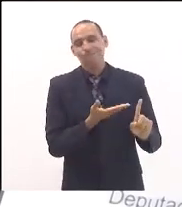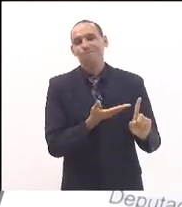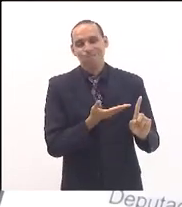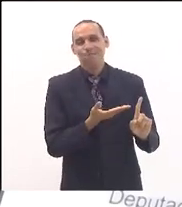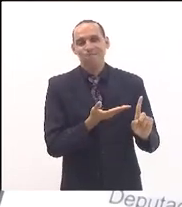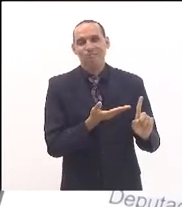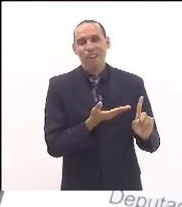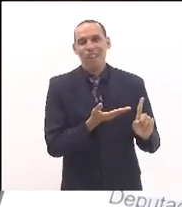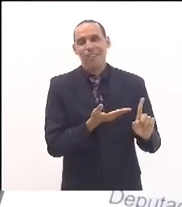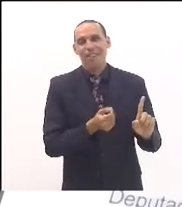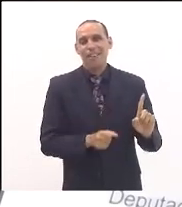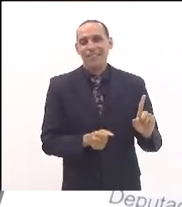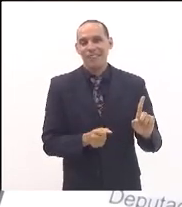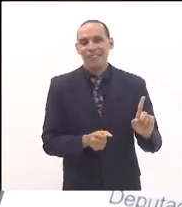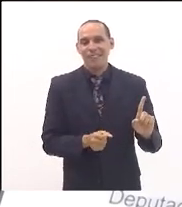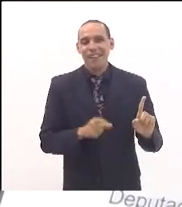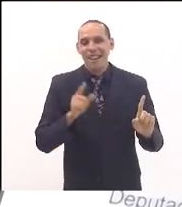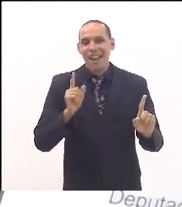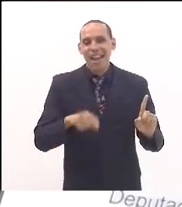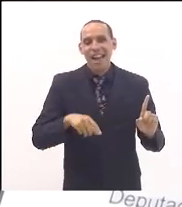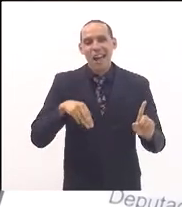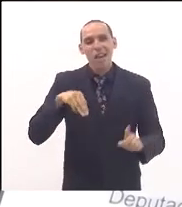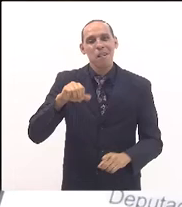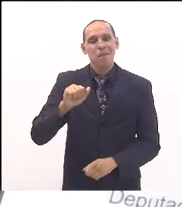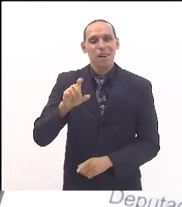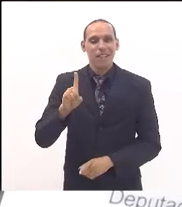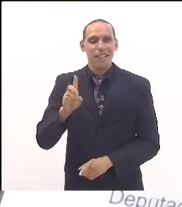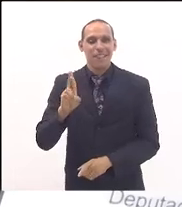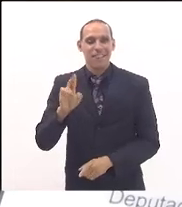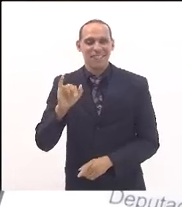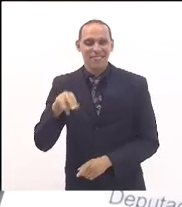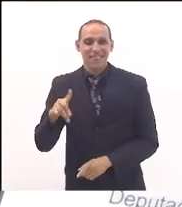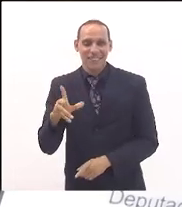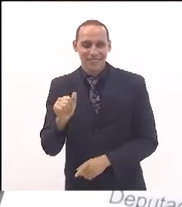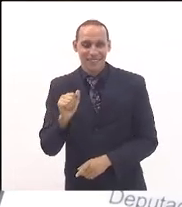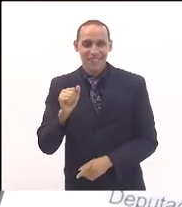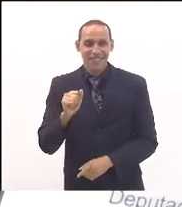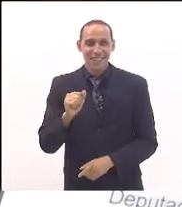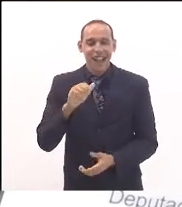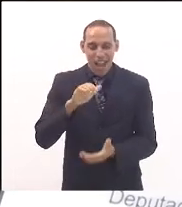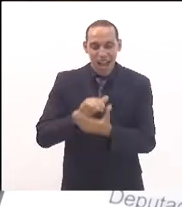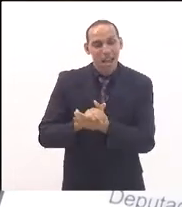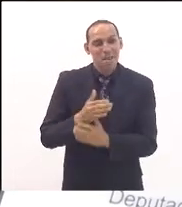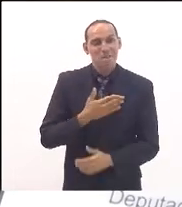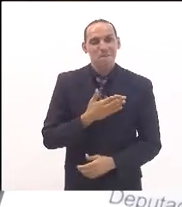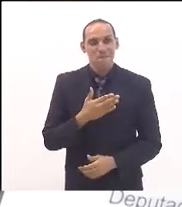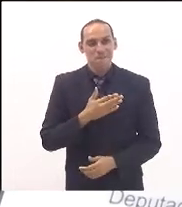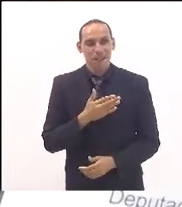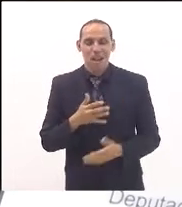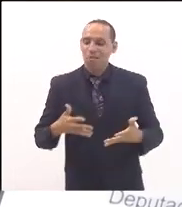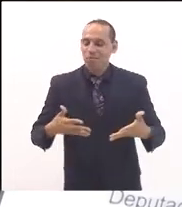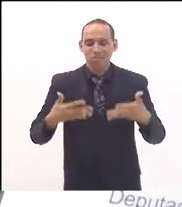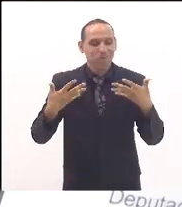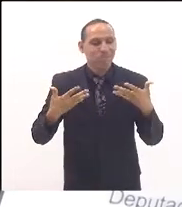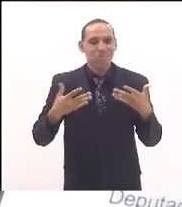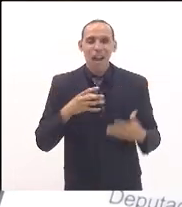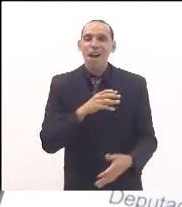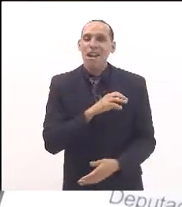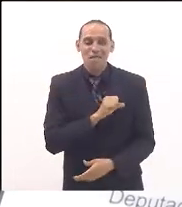Flávia é minha madrinha de casamento com muita honra com muito amor